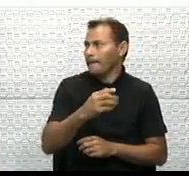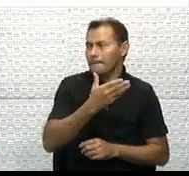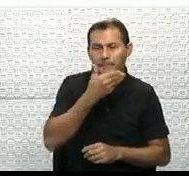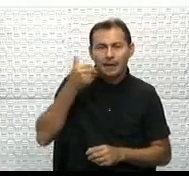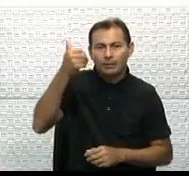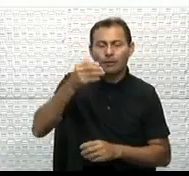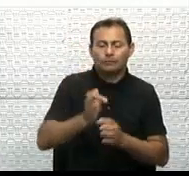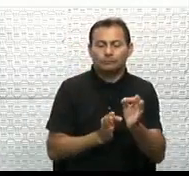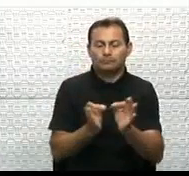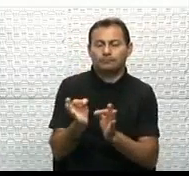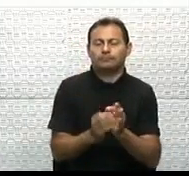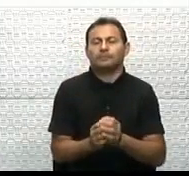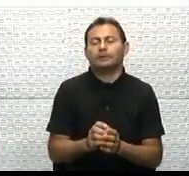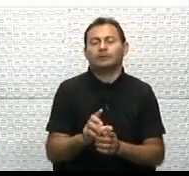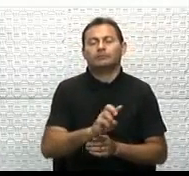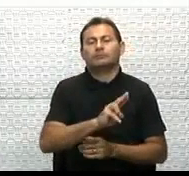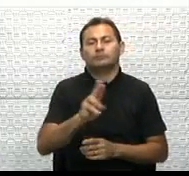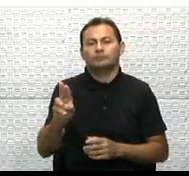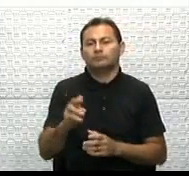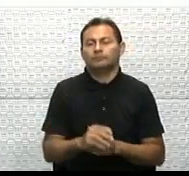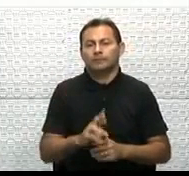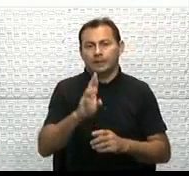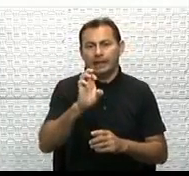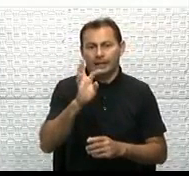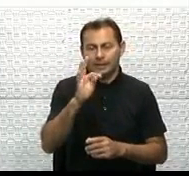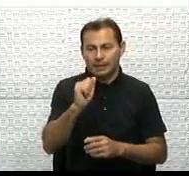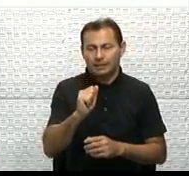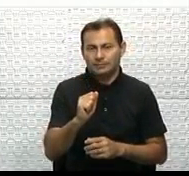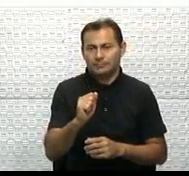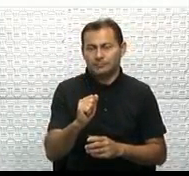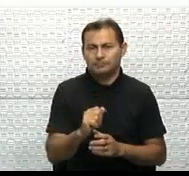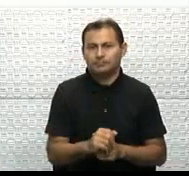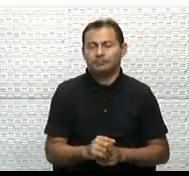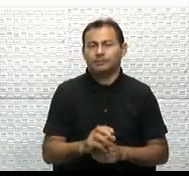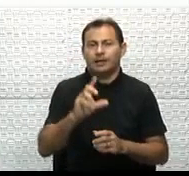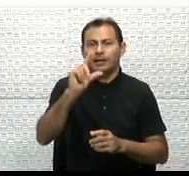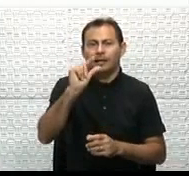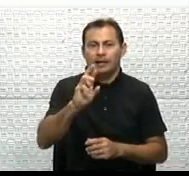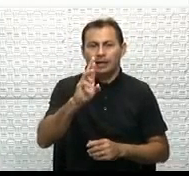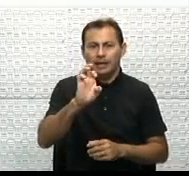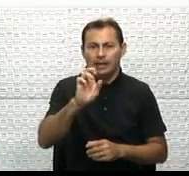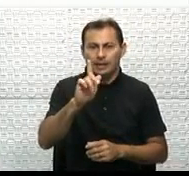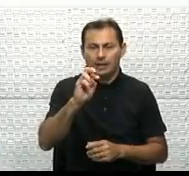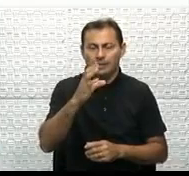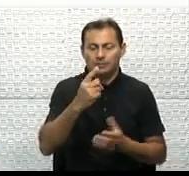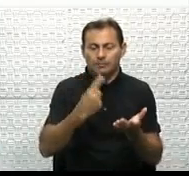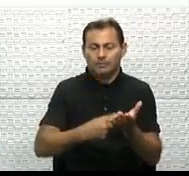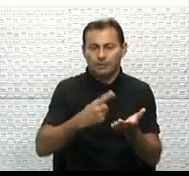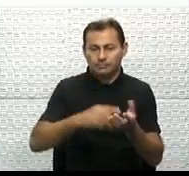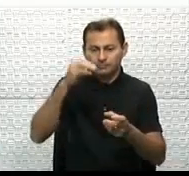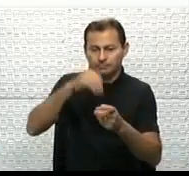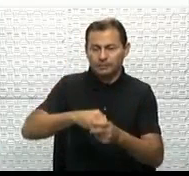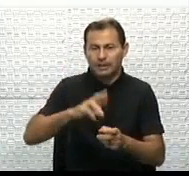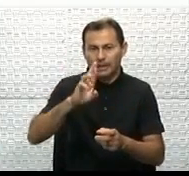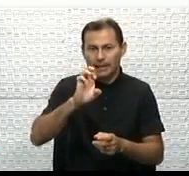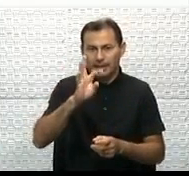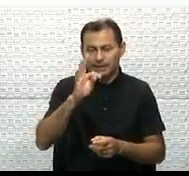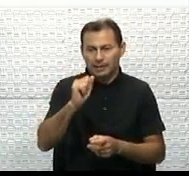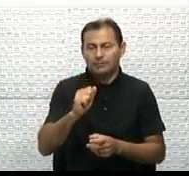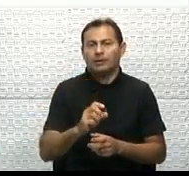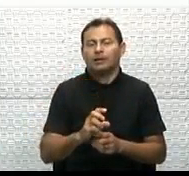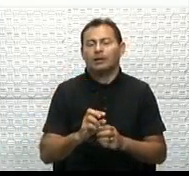melhor ajuste, é denominada reta de regressão. O papel desempenhado por essa